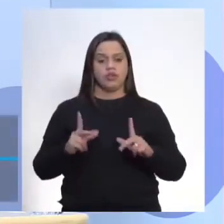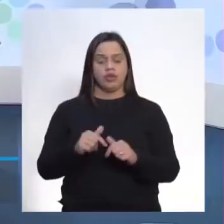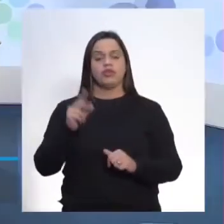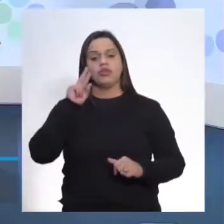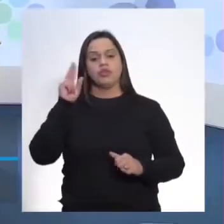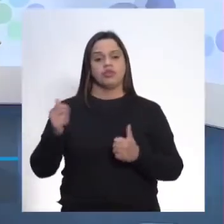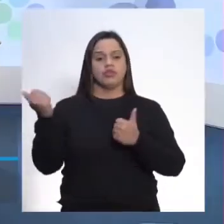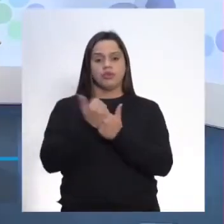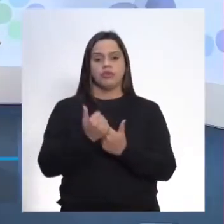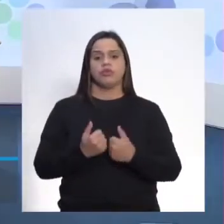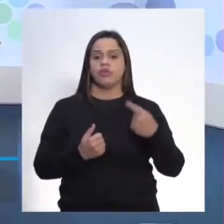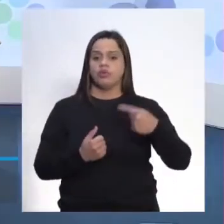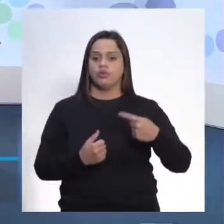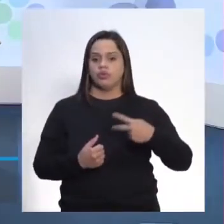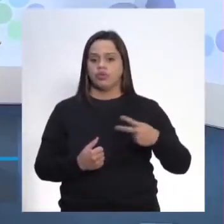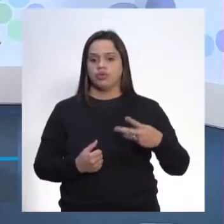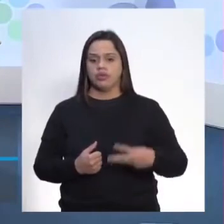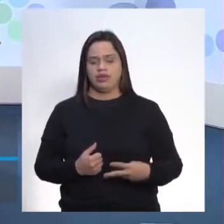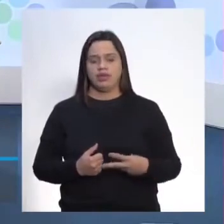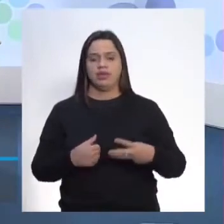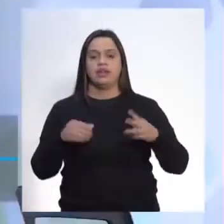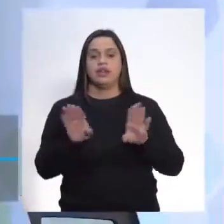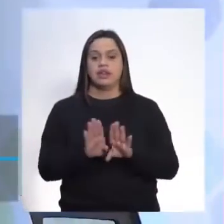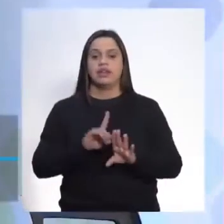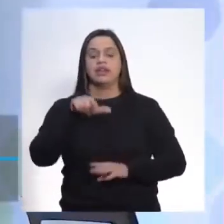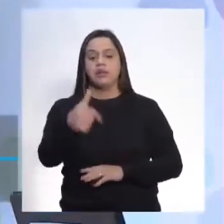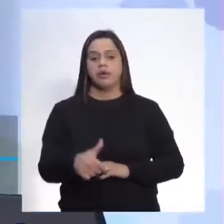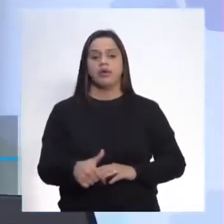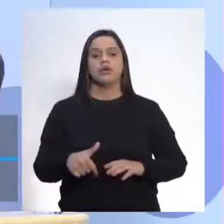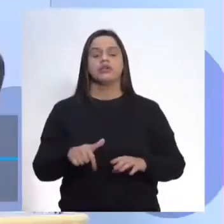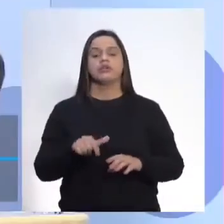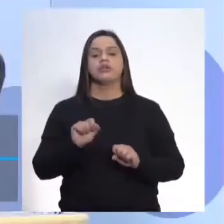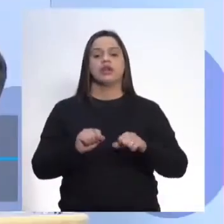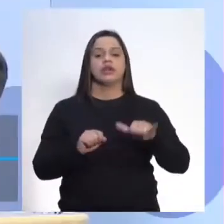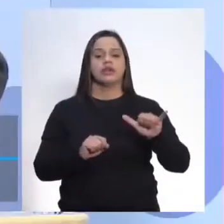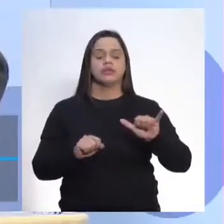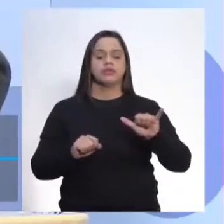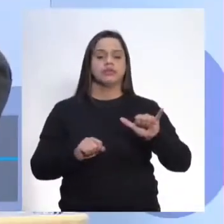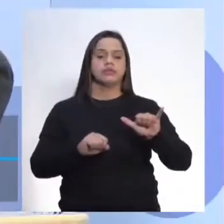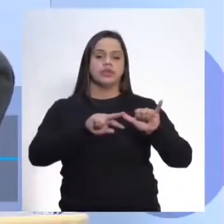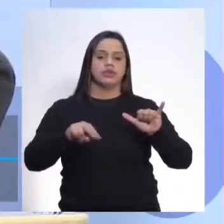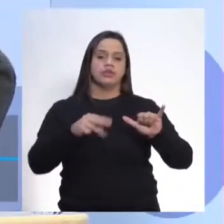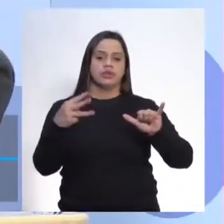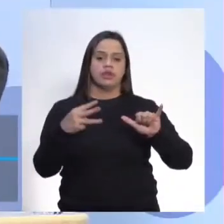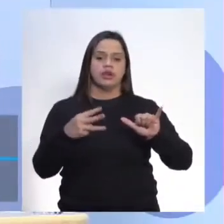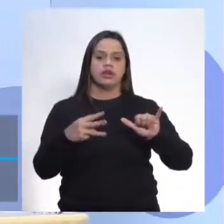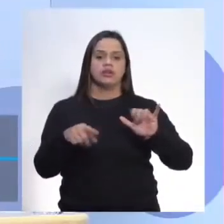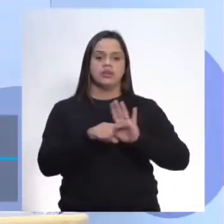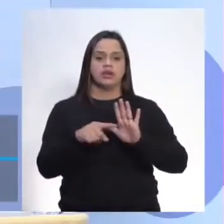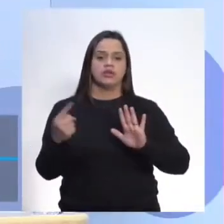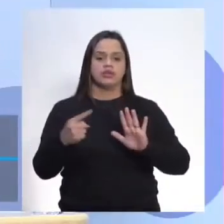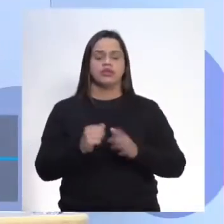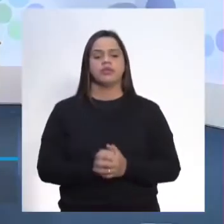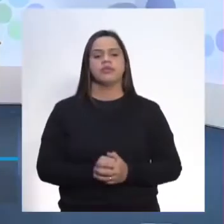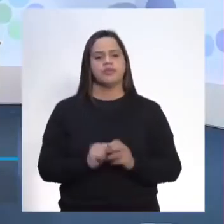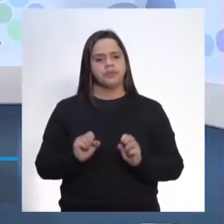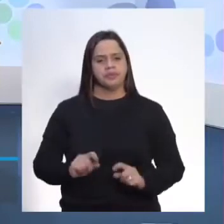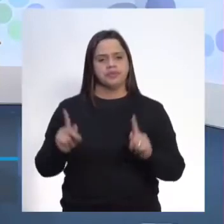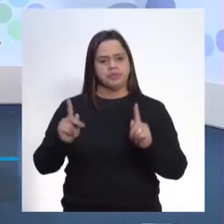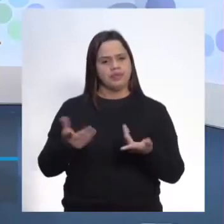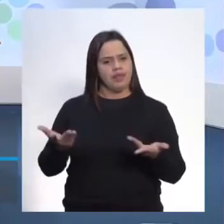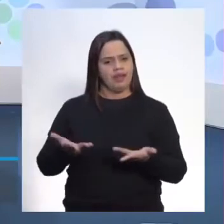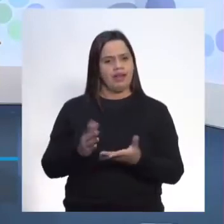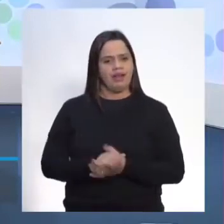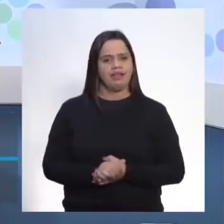o 0, 1, 2 e o 3, né? Na seguinte expressão, y é igual a menos 3x menos 1, né, Osmar? É verdade, tarefinha, né? Não é muito